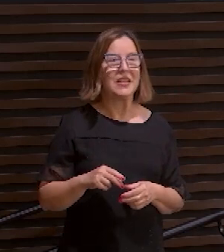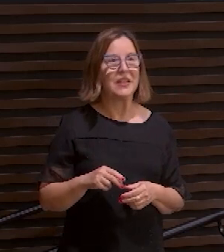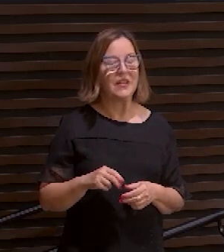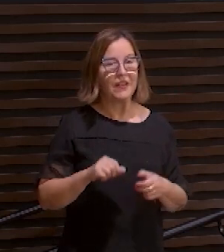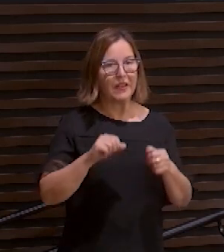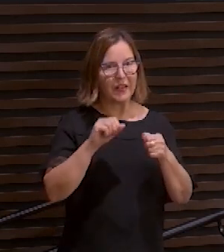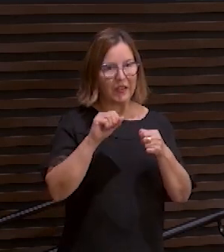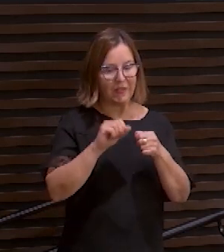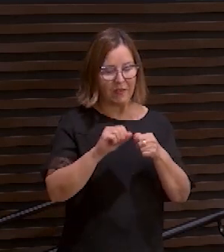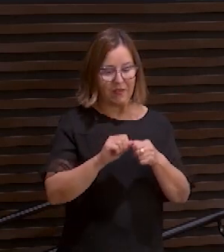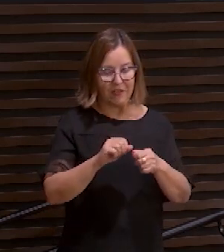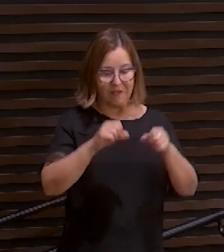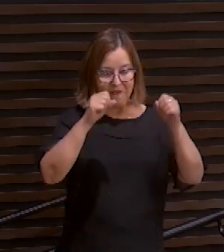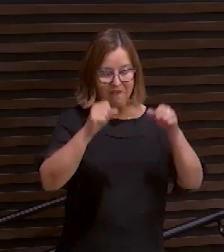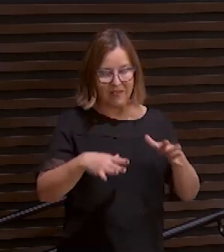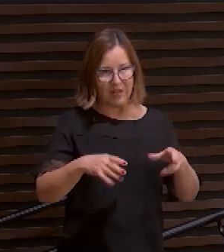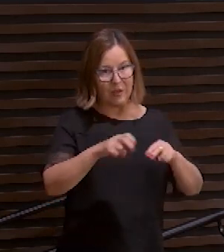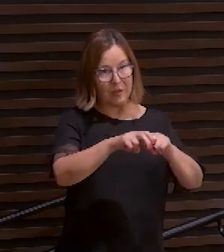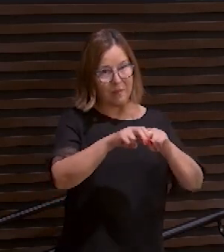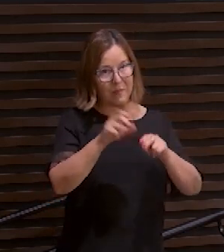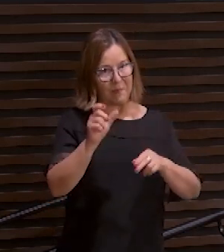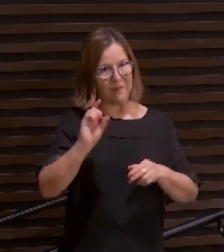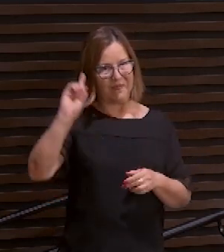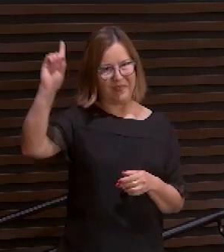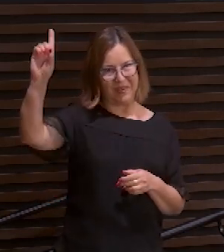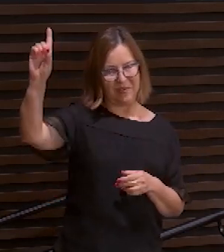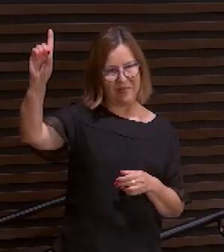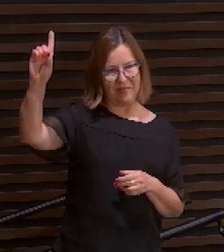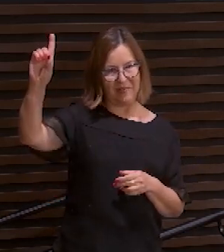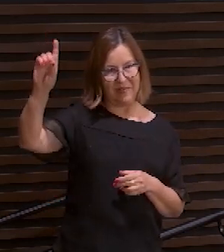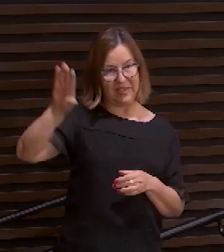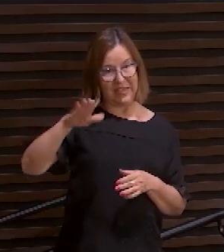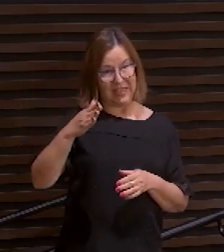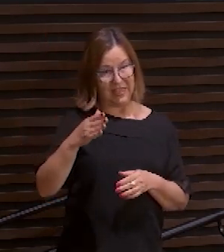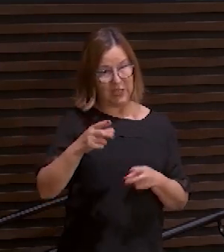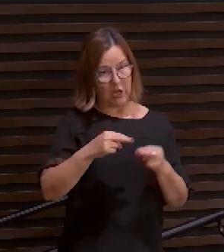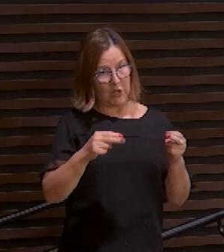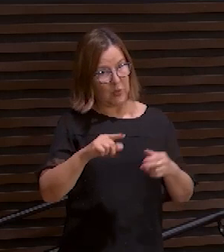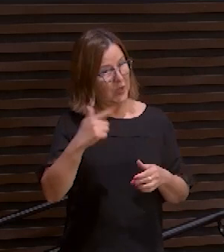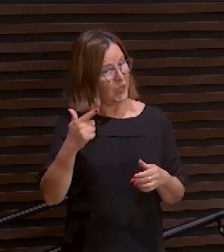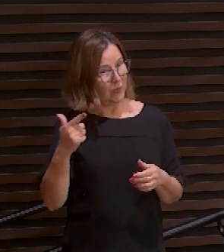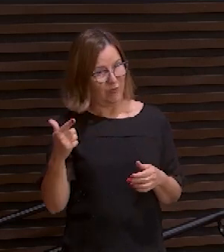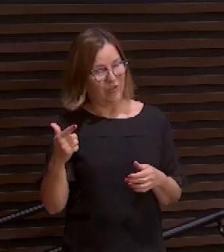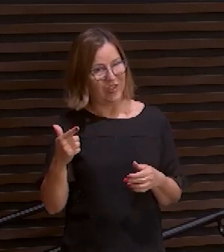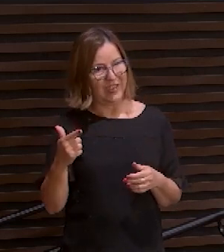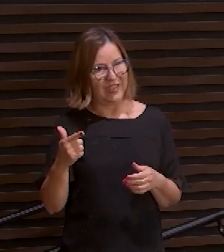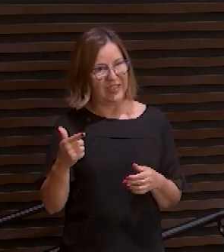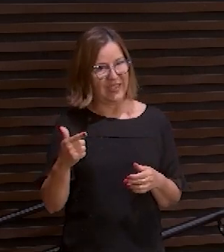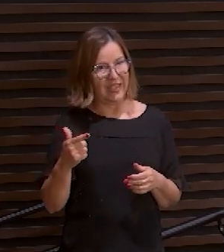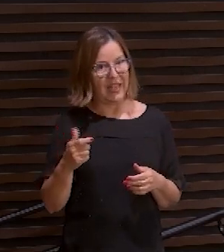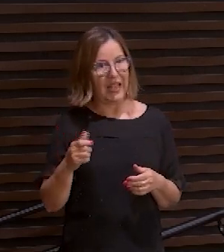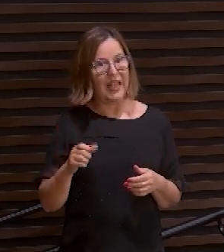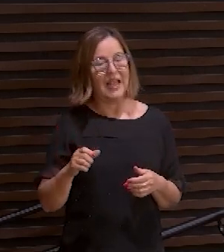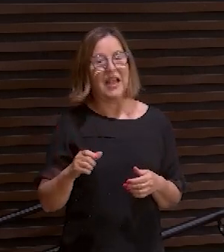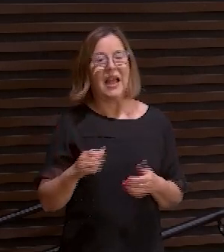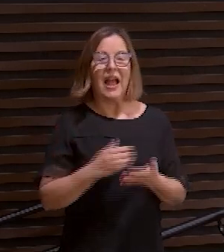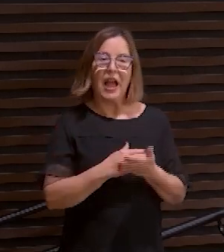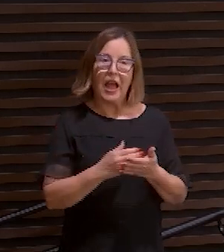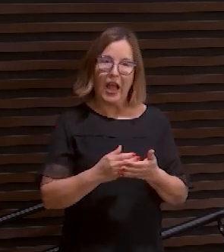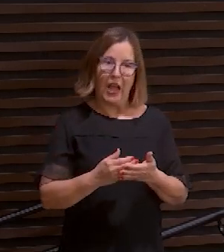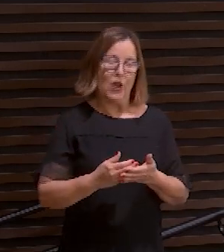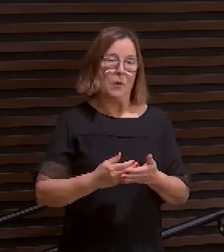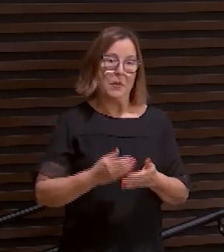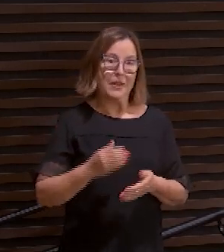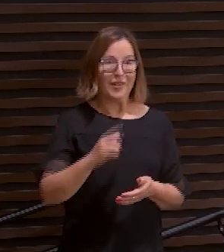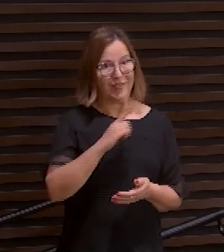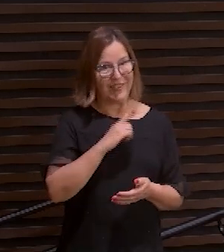Deus, de maneira que o visível veio a existir das coisas que não aparecem.